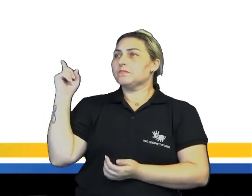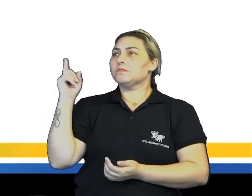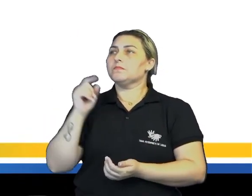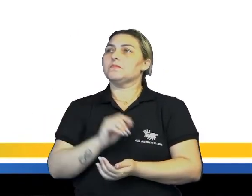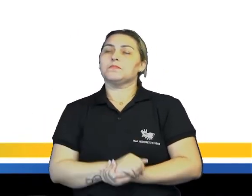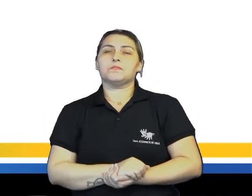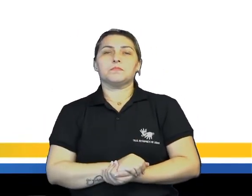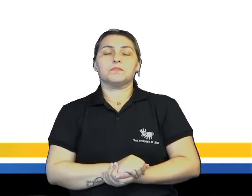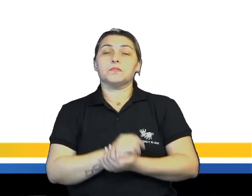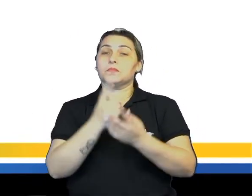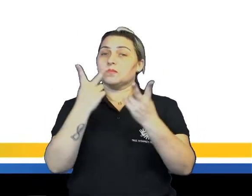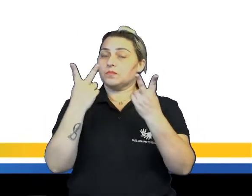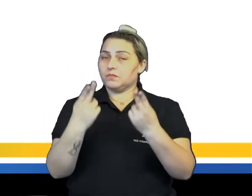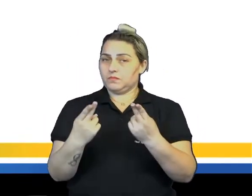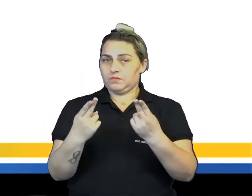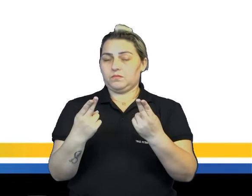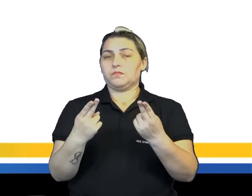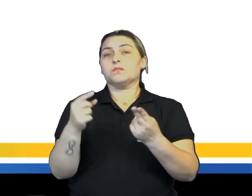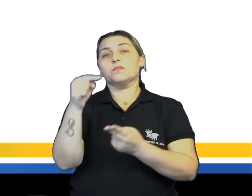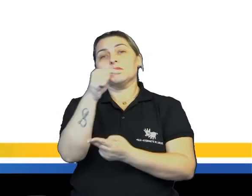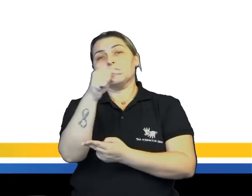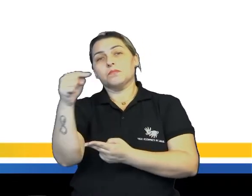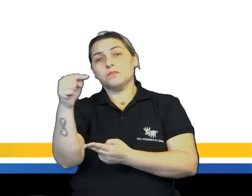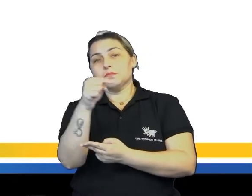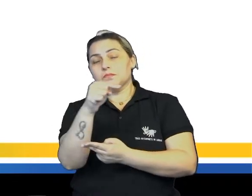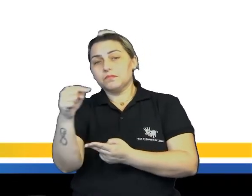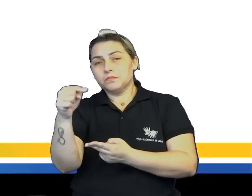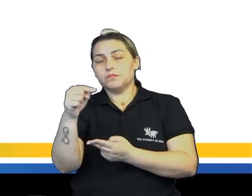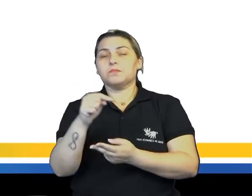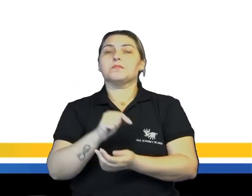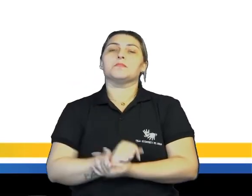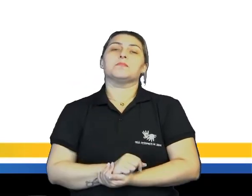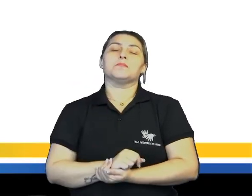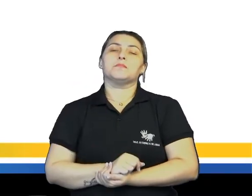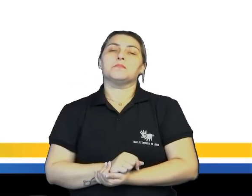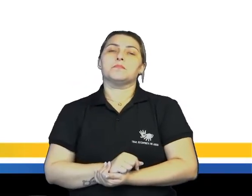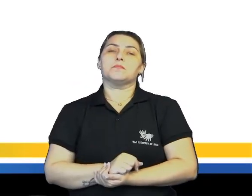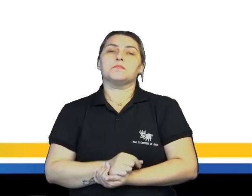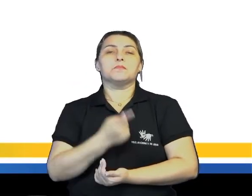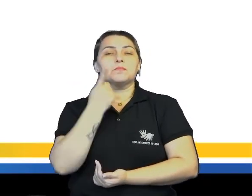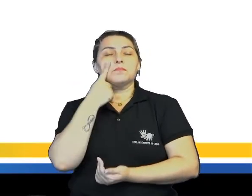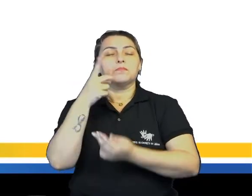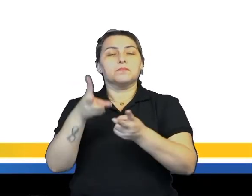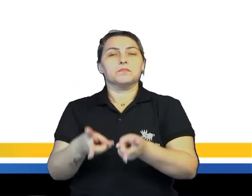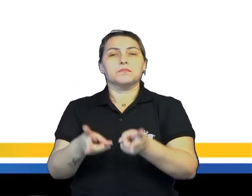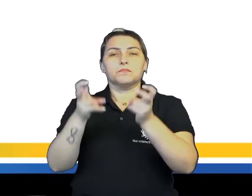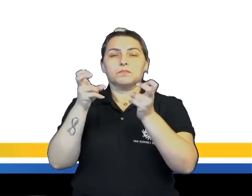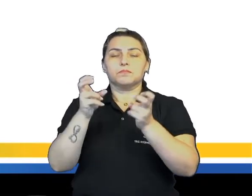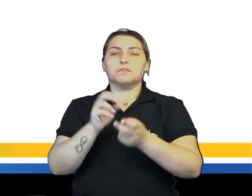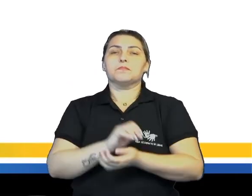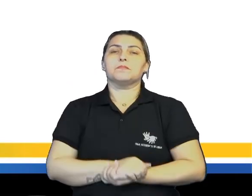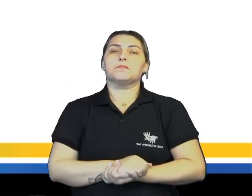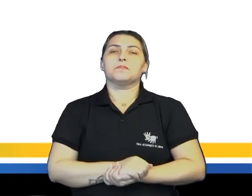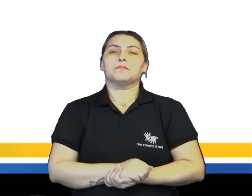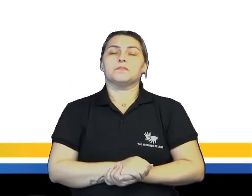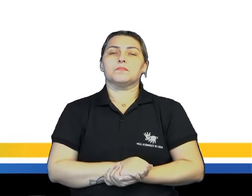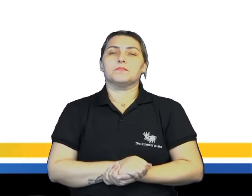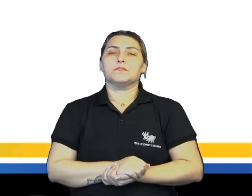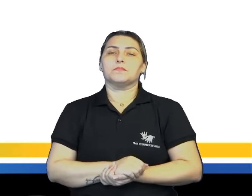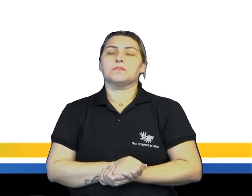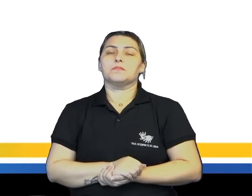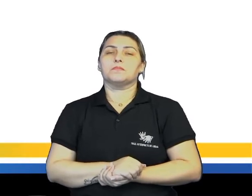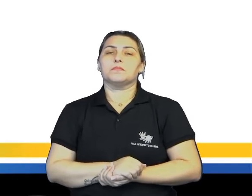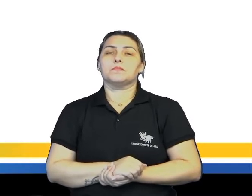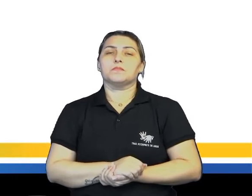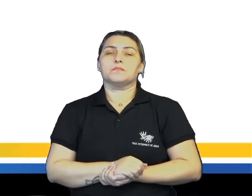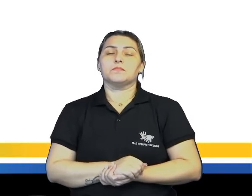identificarem. O igual, o sinal da igualdade, são dois tracinhos, um em cima do outro, como vocês podem ver aí no vídeo. E